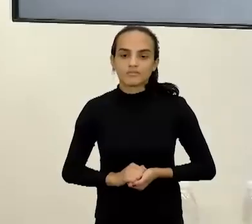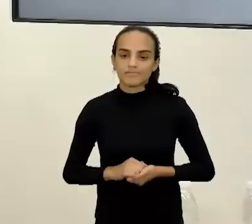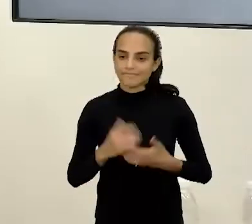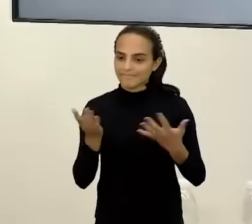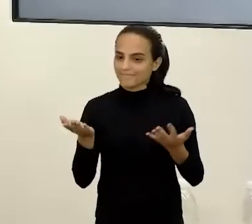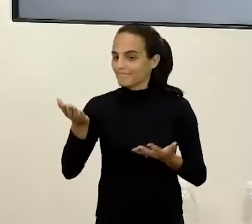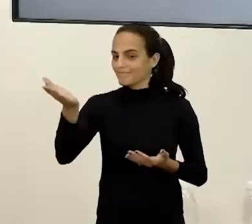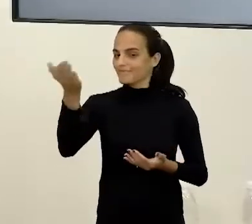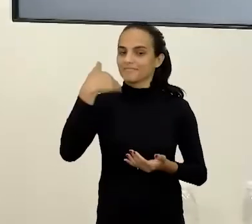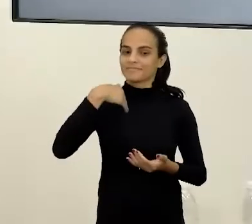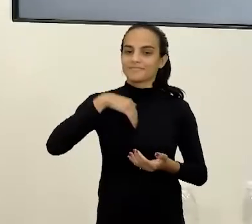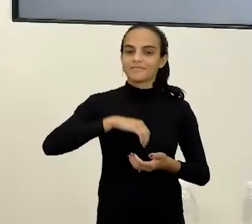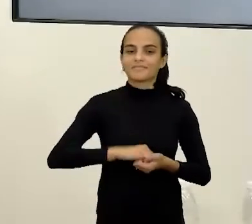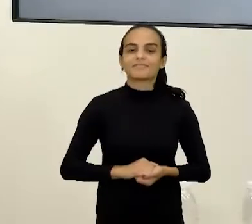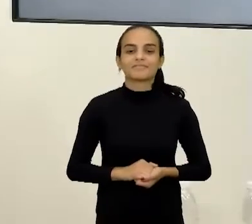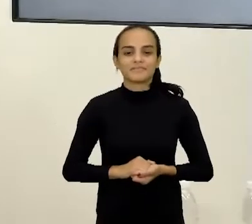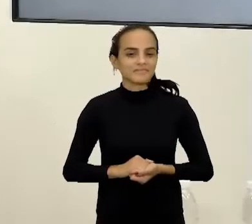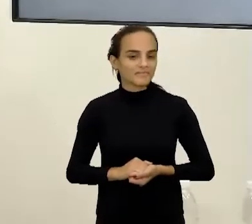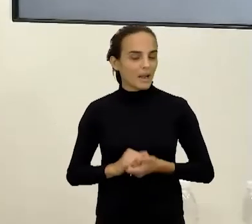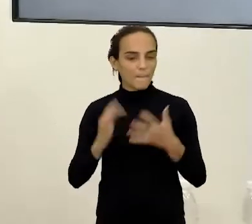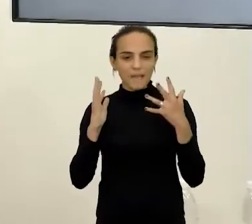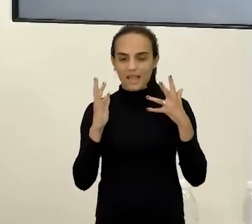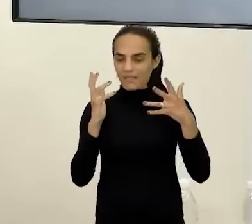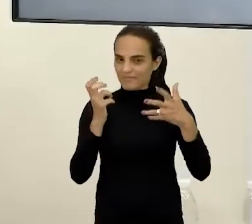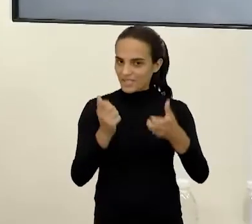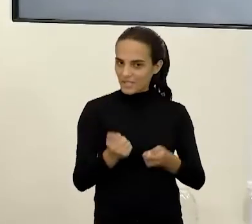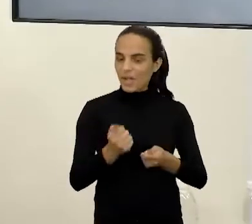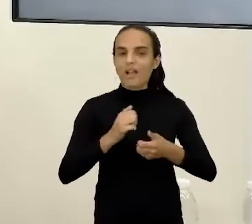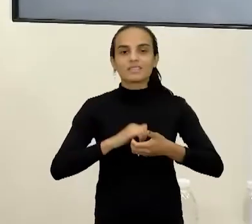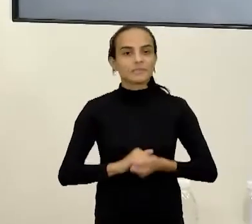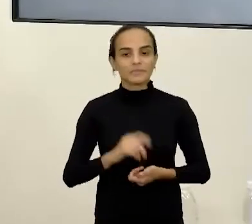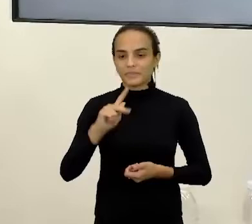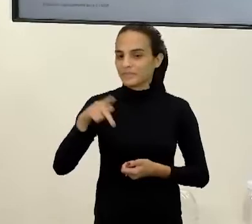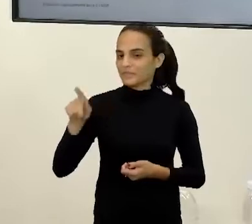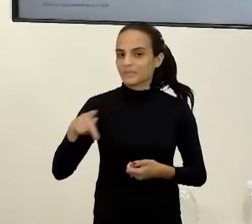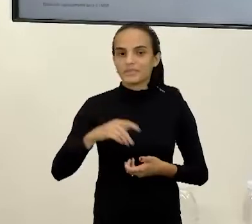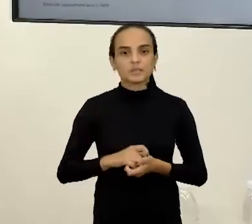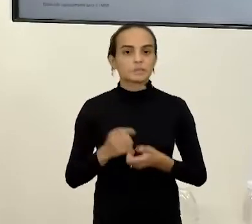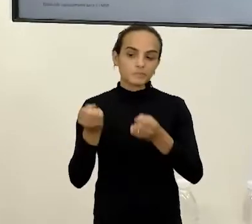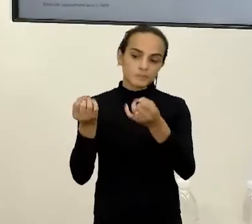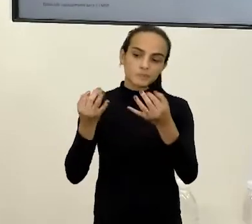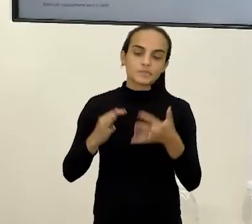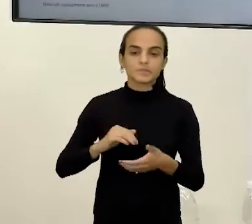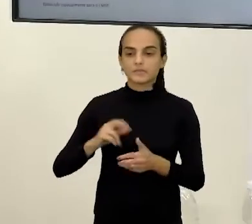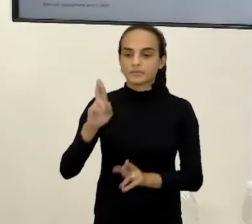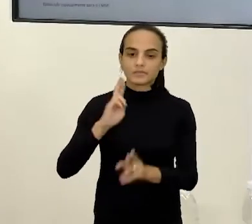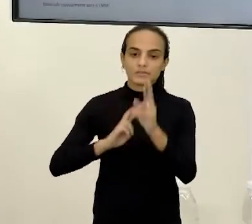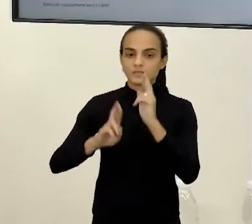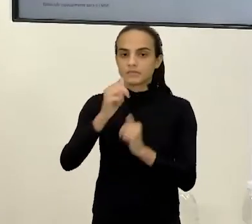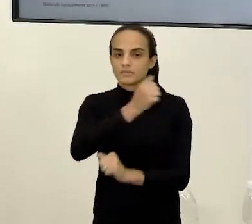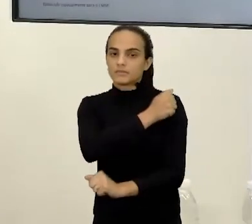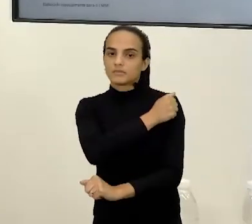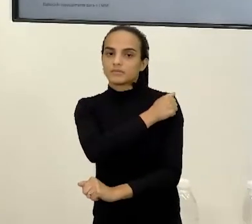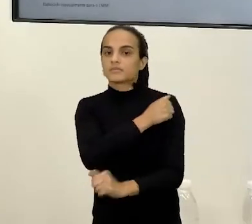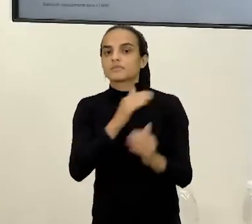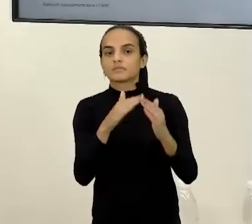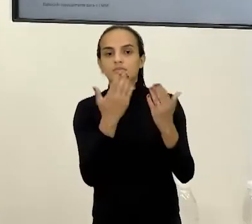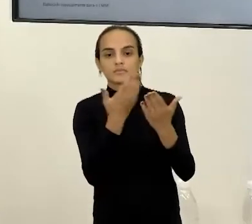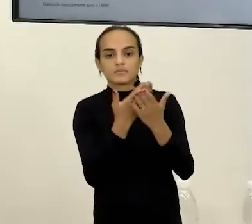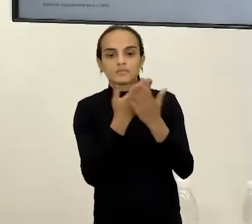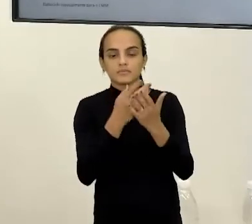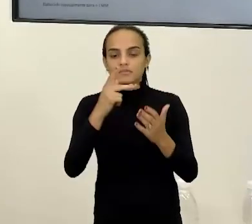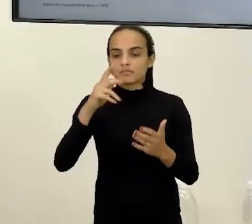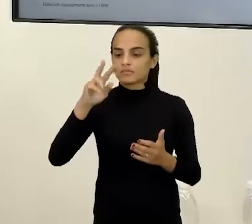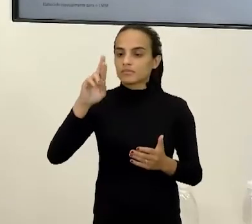Então, bora lá. Tivemos algumas respostas maravilhosas. Então, o professor Stanislau, ele trouxe aí a resposta dos alunos, né, da escola Professor